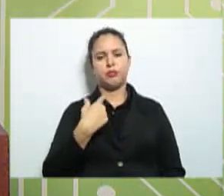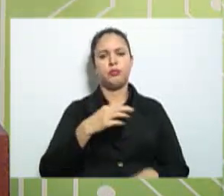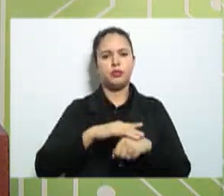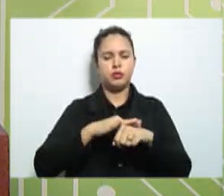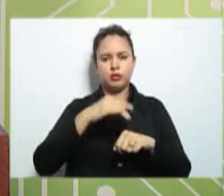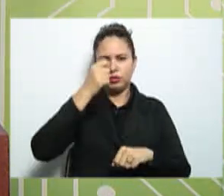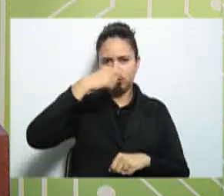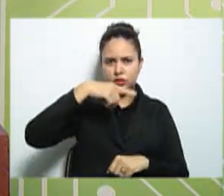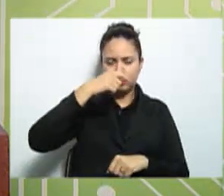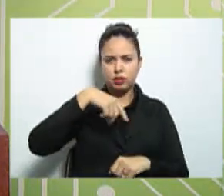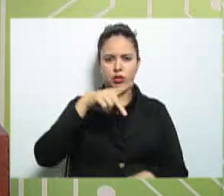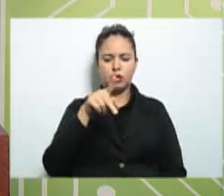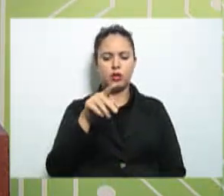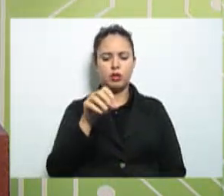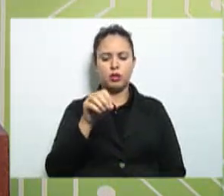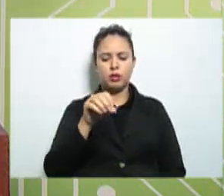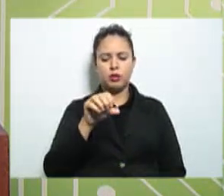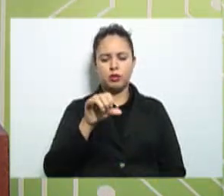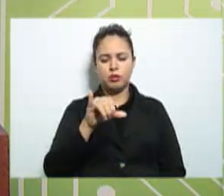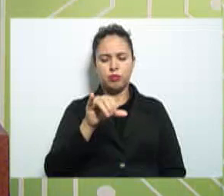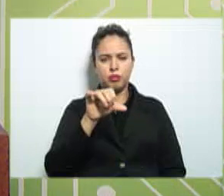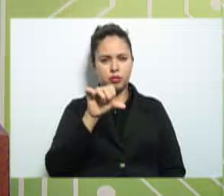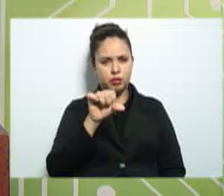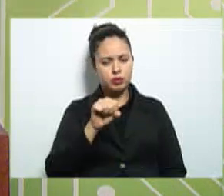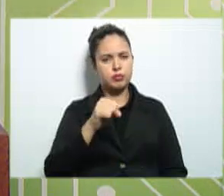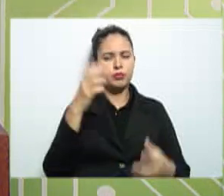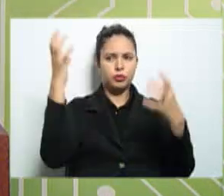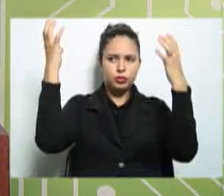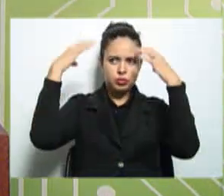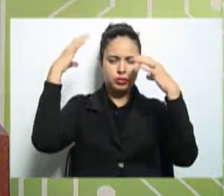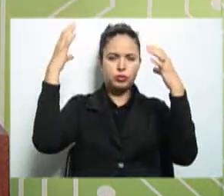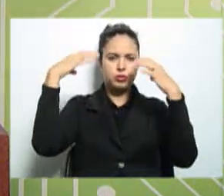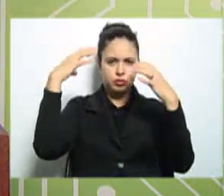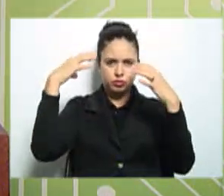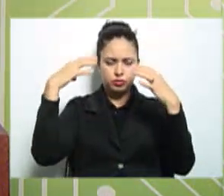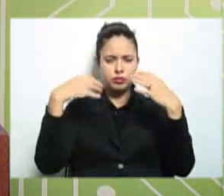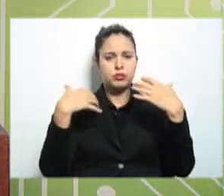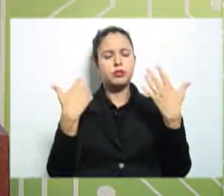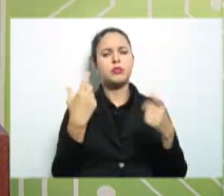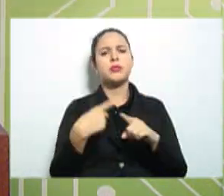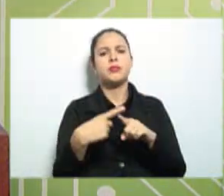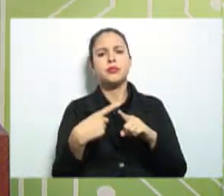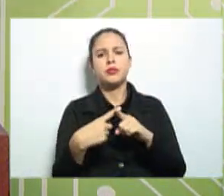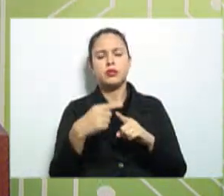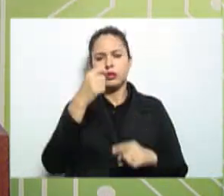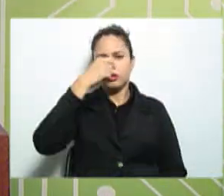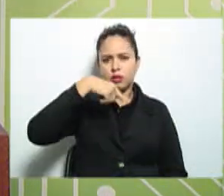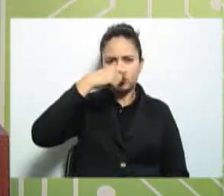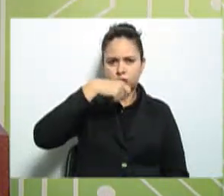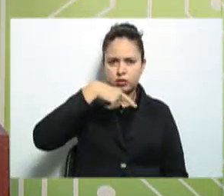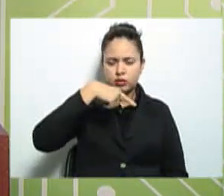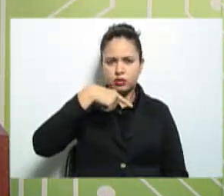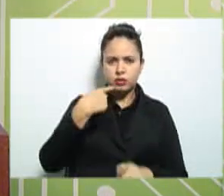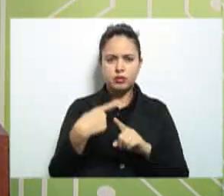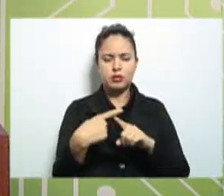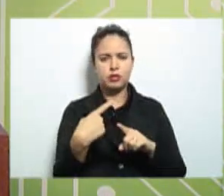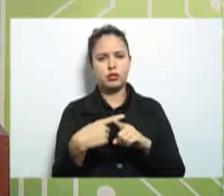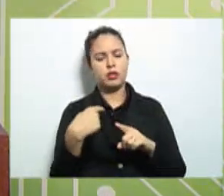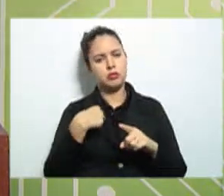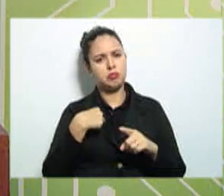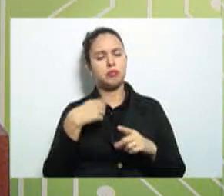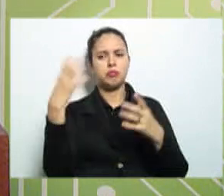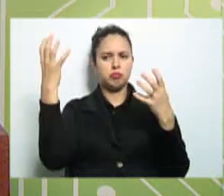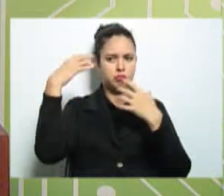pois tomei chuva. Então, eu estou explicando por que eu estou com gripe. A explicação é porque eu tomei muita chuva.